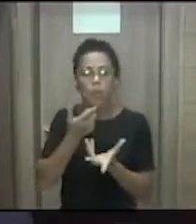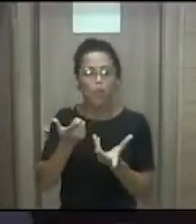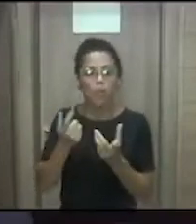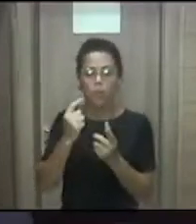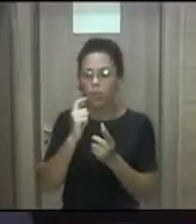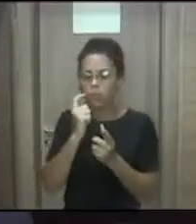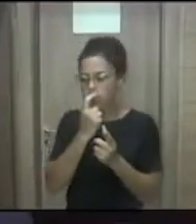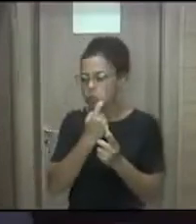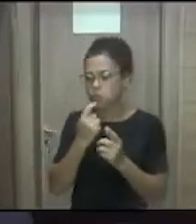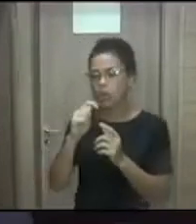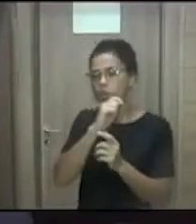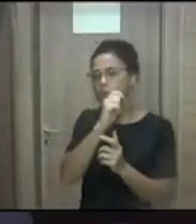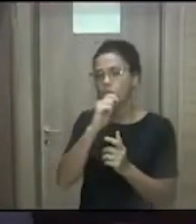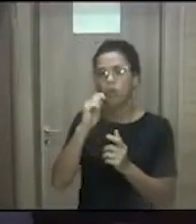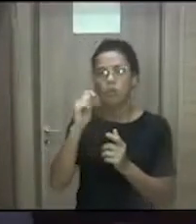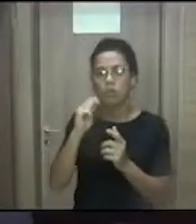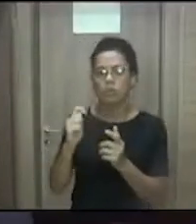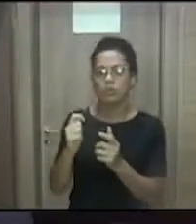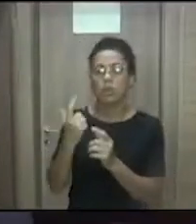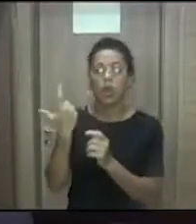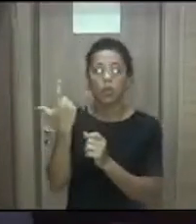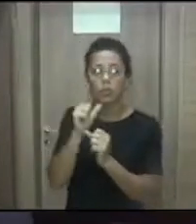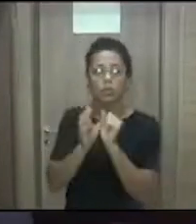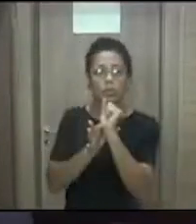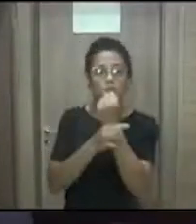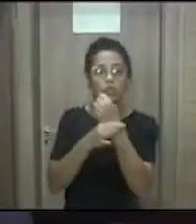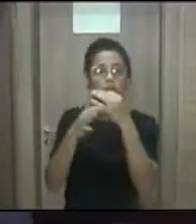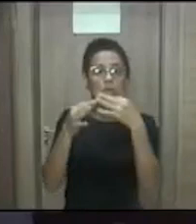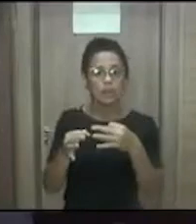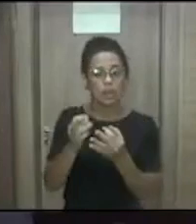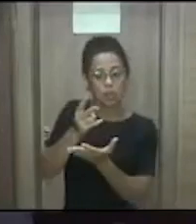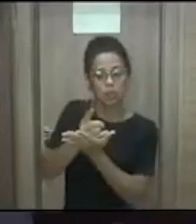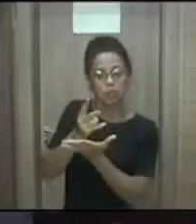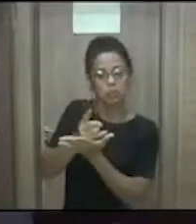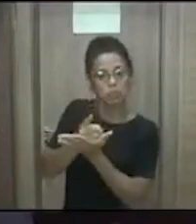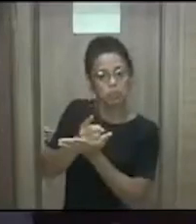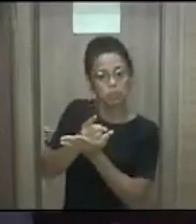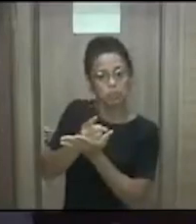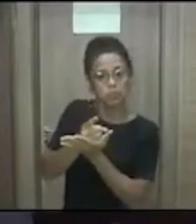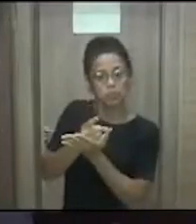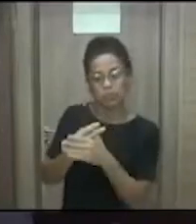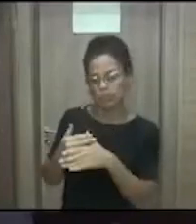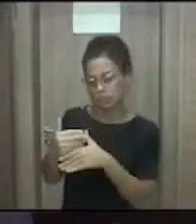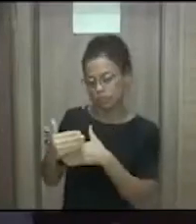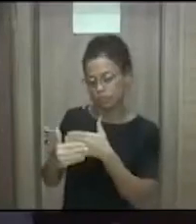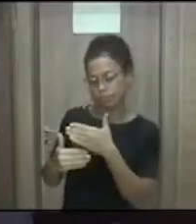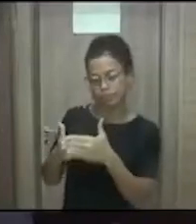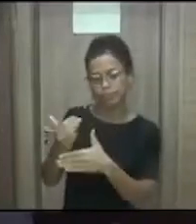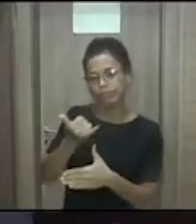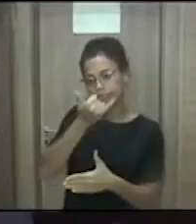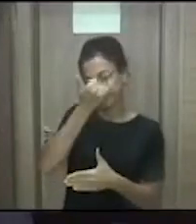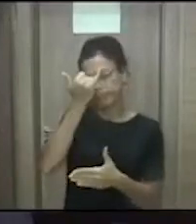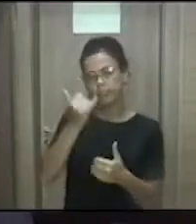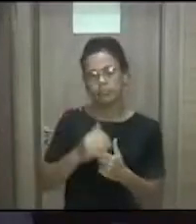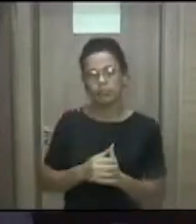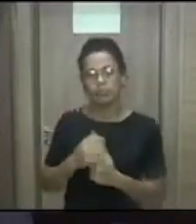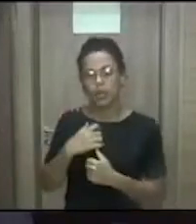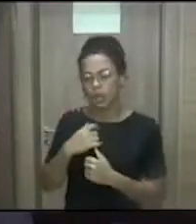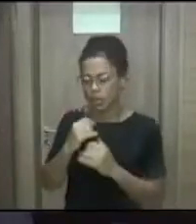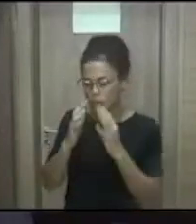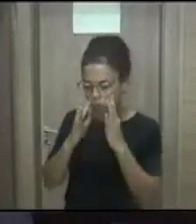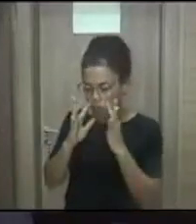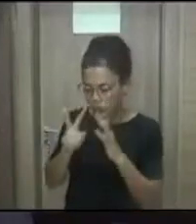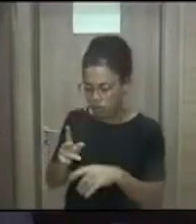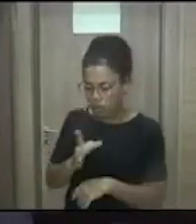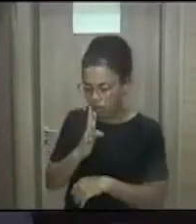como escovar melhor para garantir que aquele pilar se mantenha, foi o que aconteceu lá. Que me impressionou tão profundamente, eu